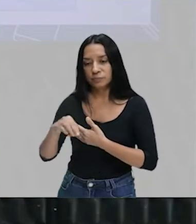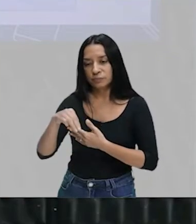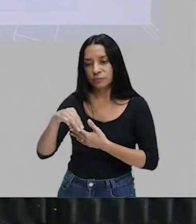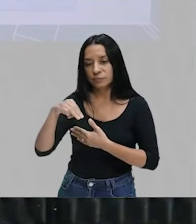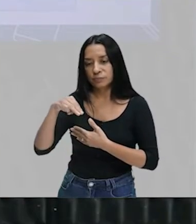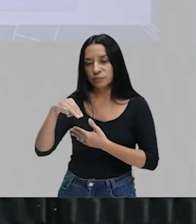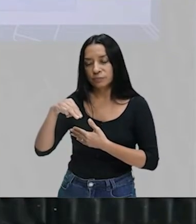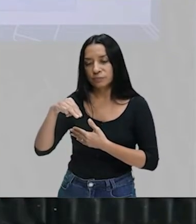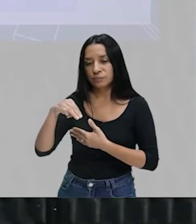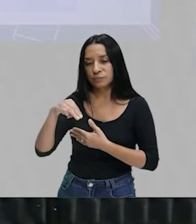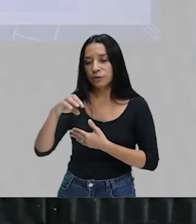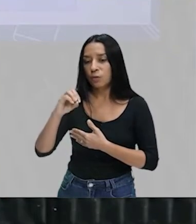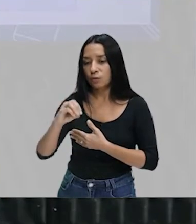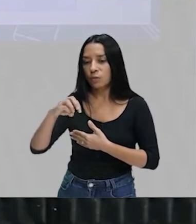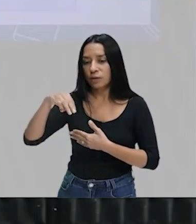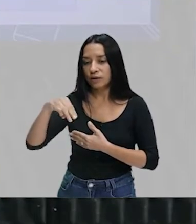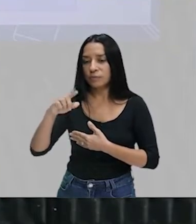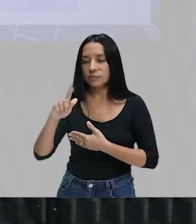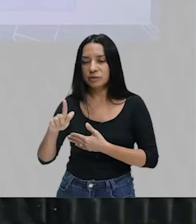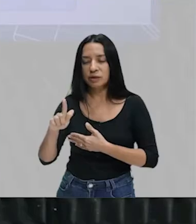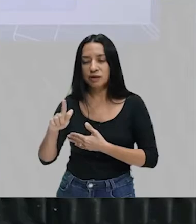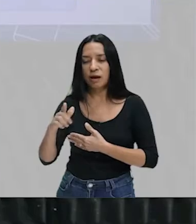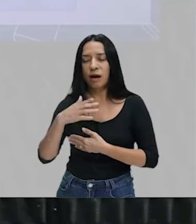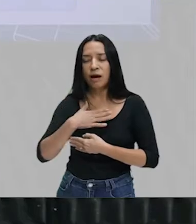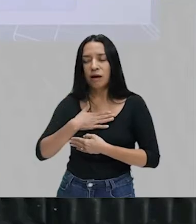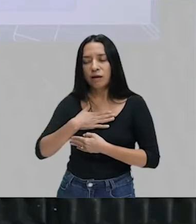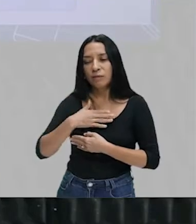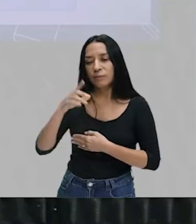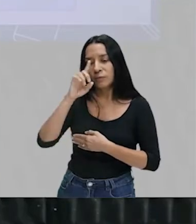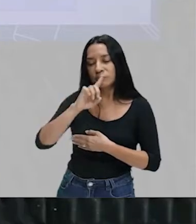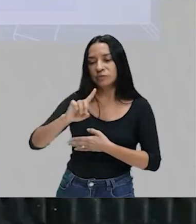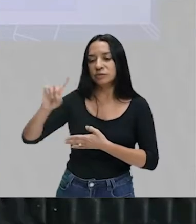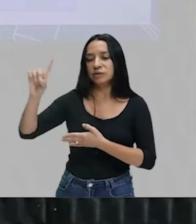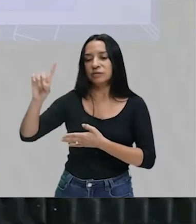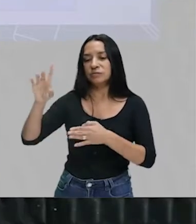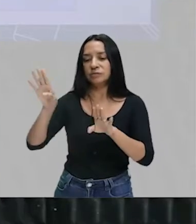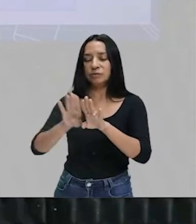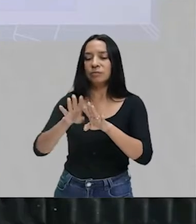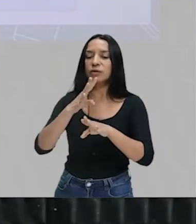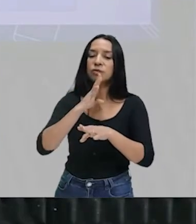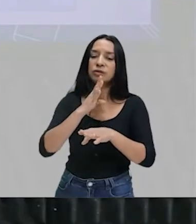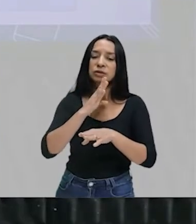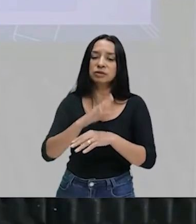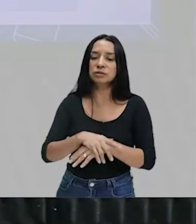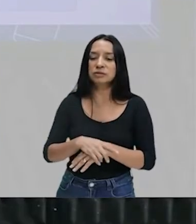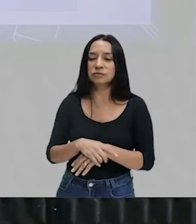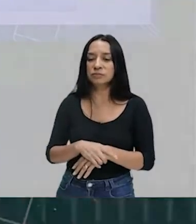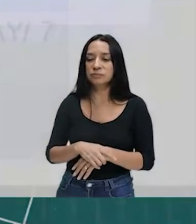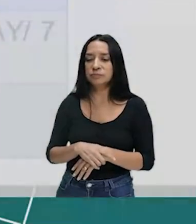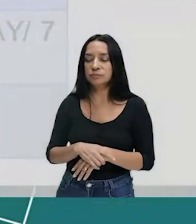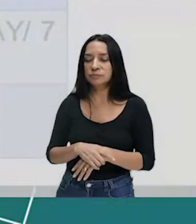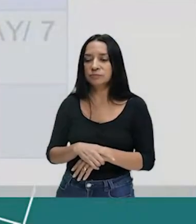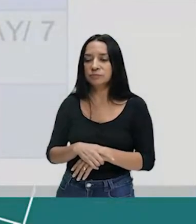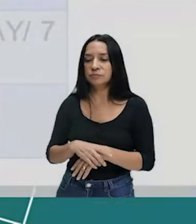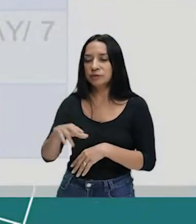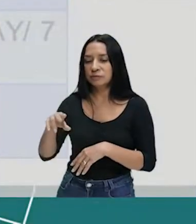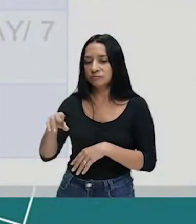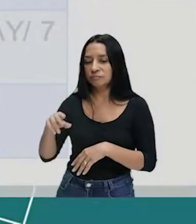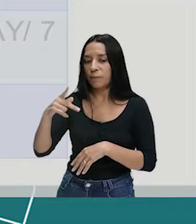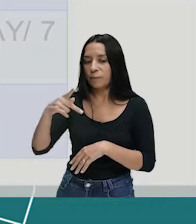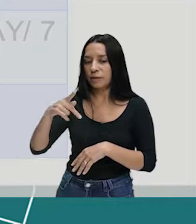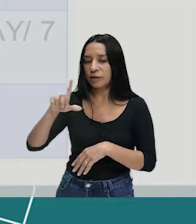MD oh my god oh meu Deus também é conhecida Prom é a abreviação de Brother